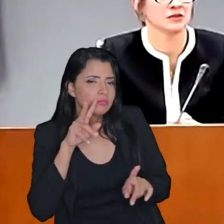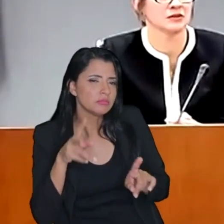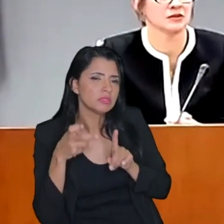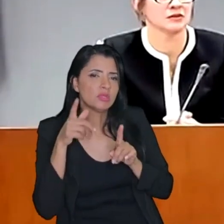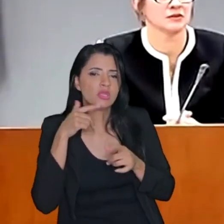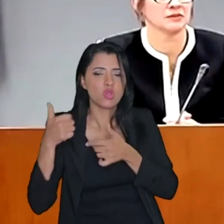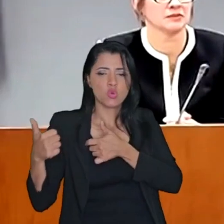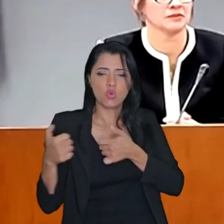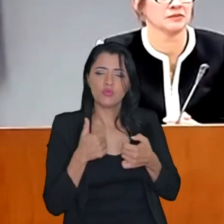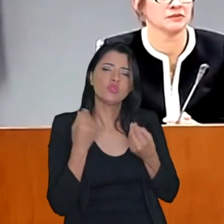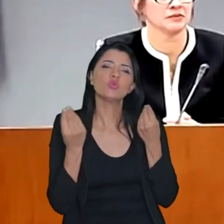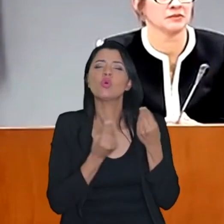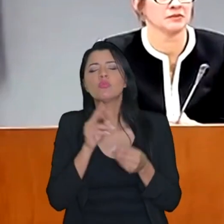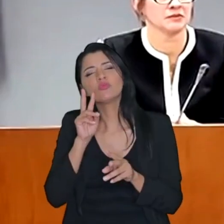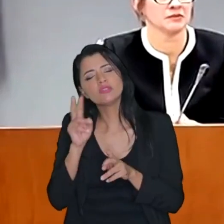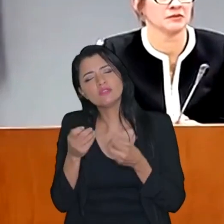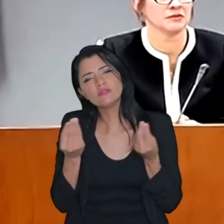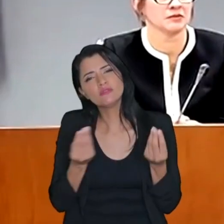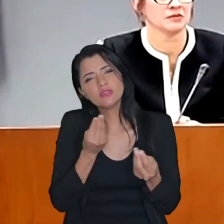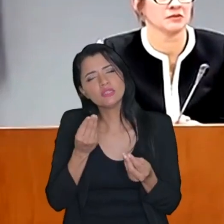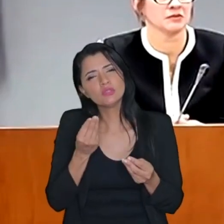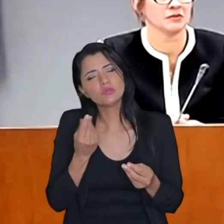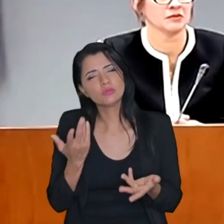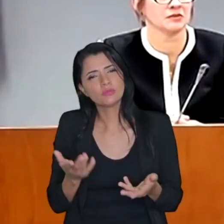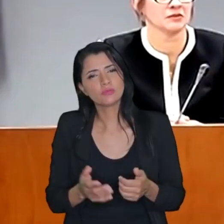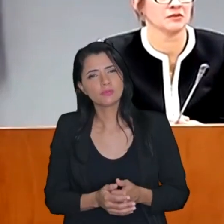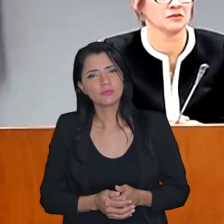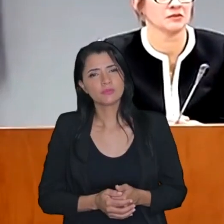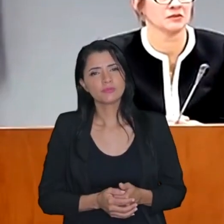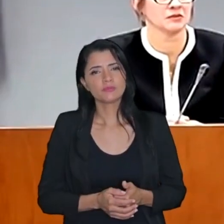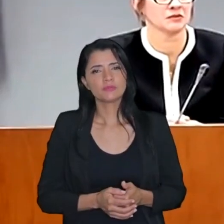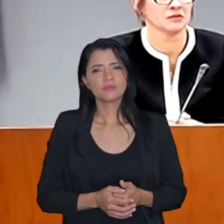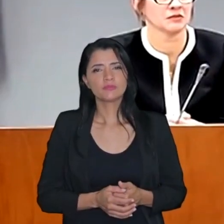um conflito? Como é que você vê essa situação concreta?